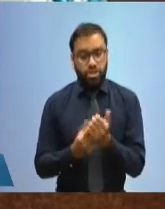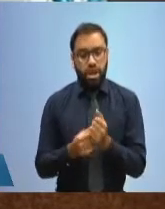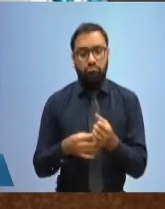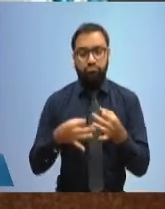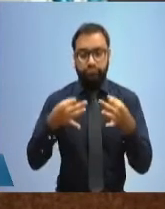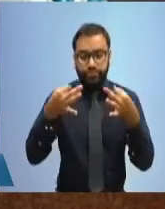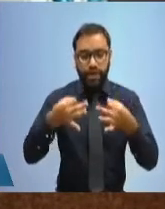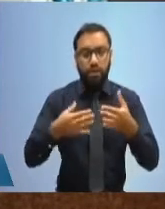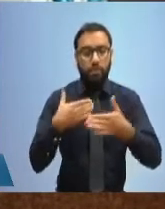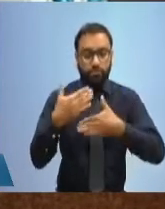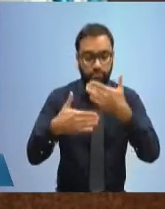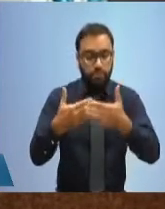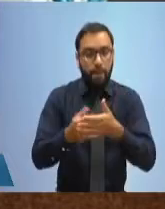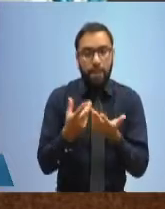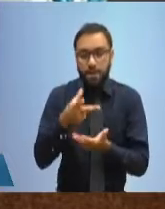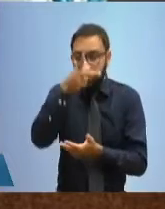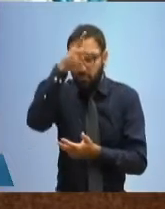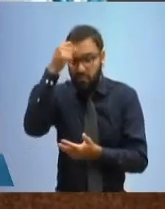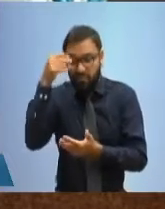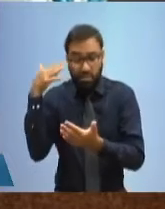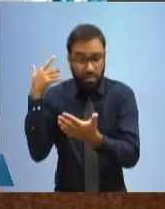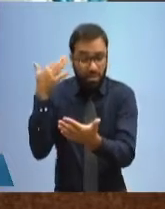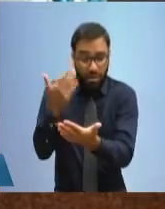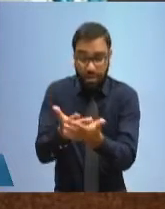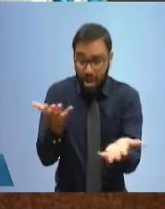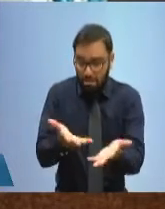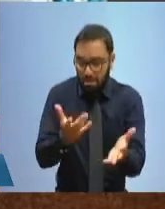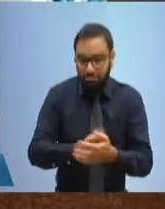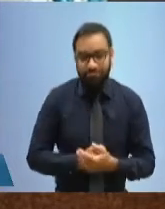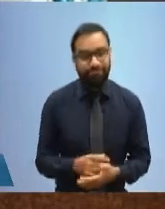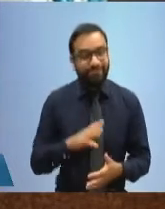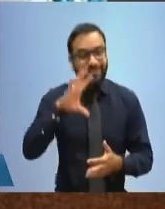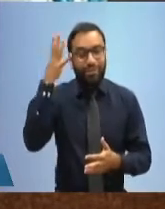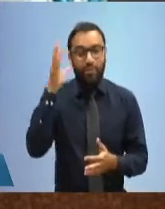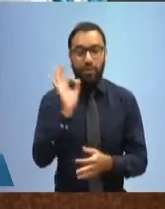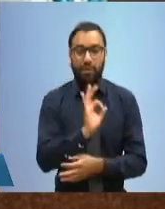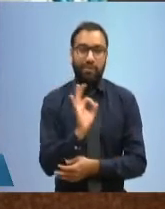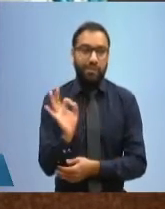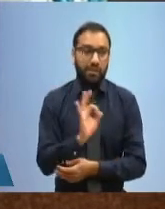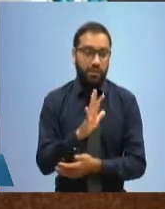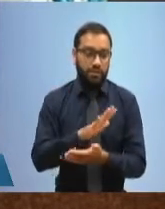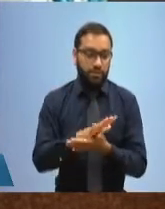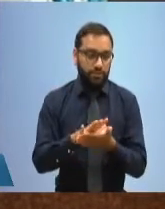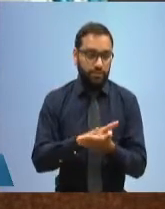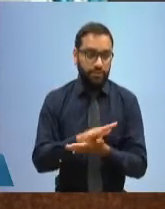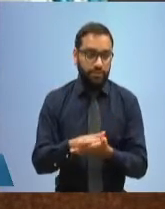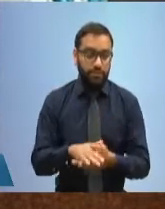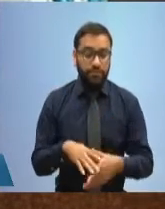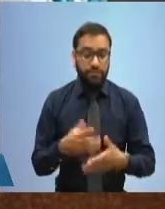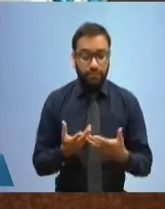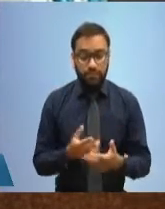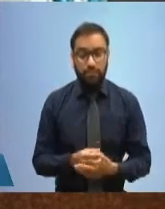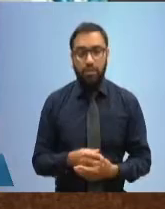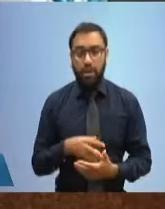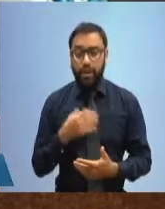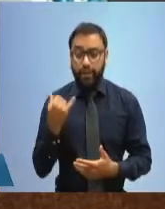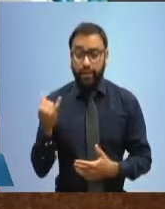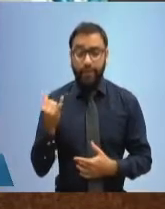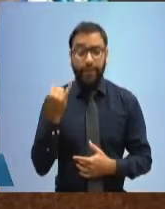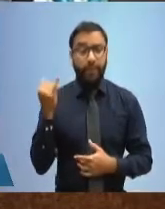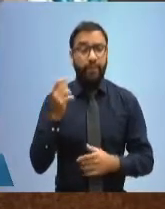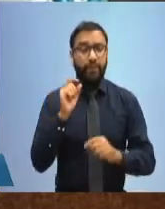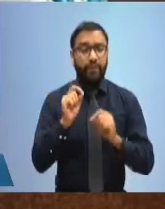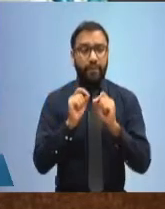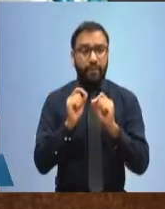dar entrada e nenhum processo de regularização fundiária das áreas sociais e é fundamental traga essa informação